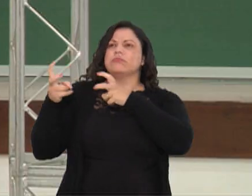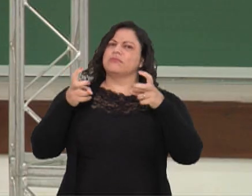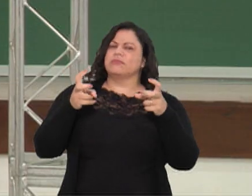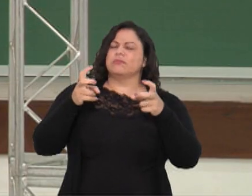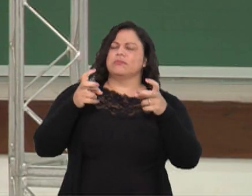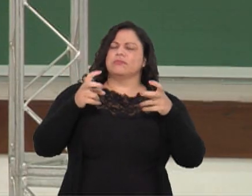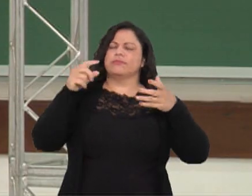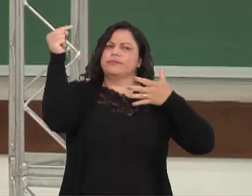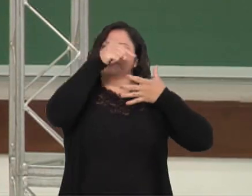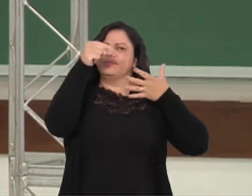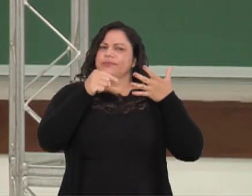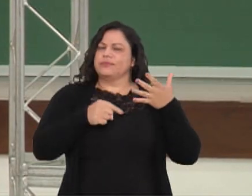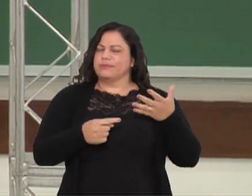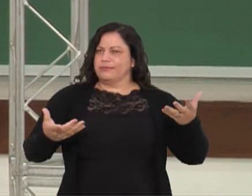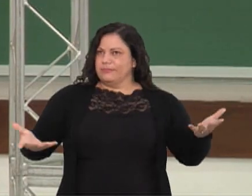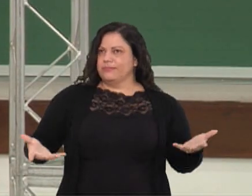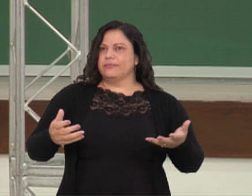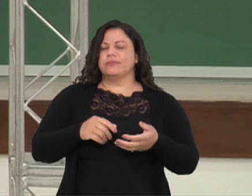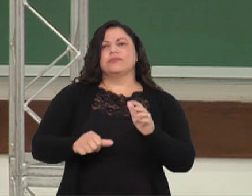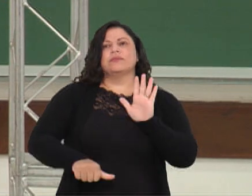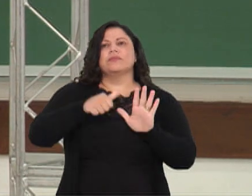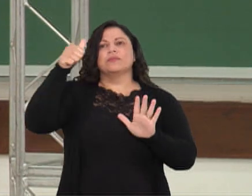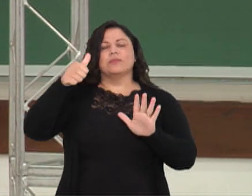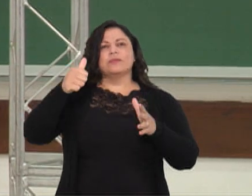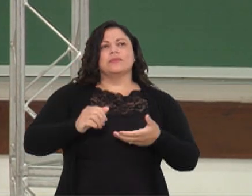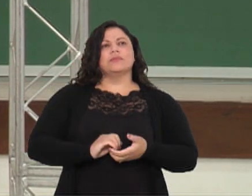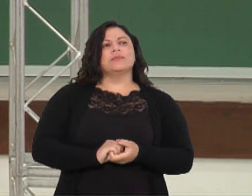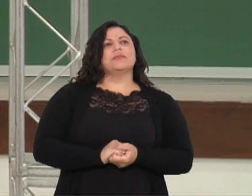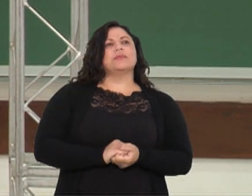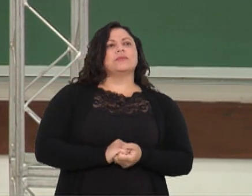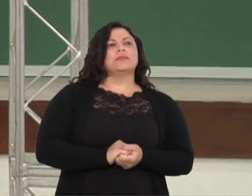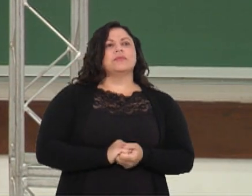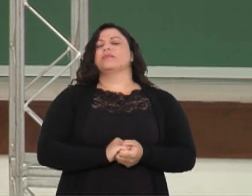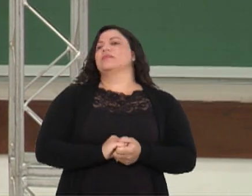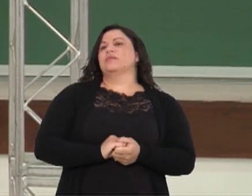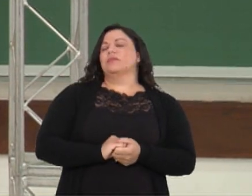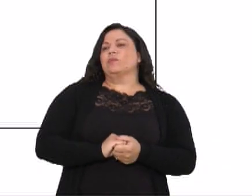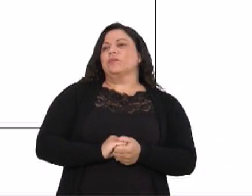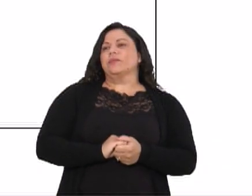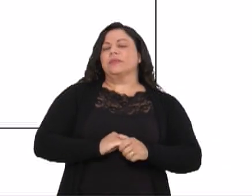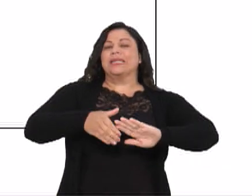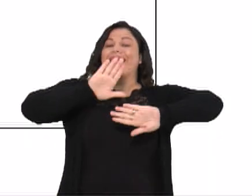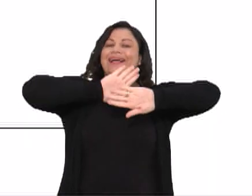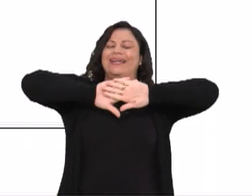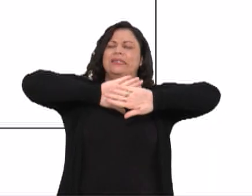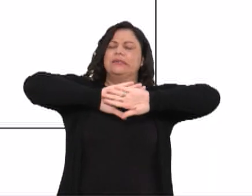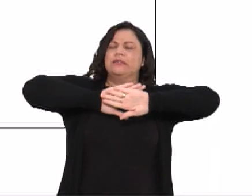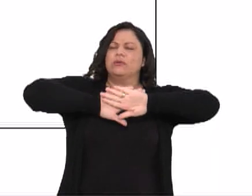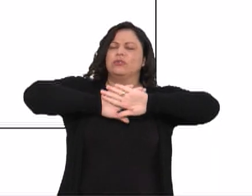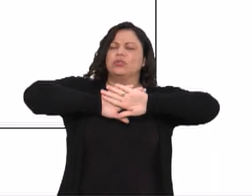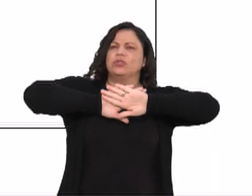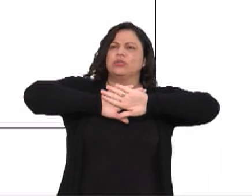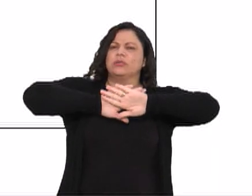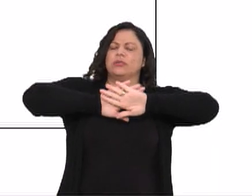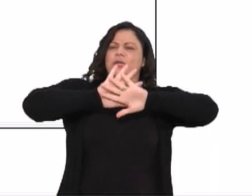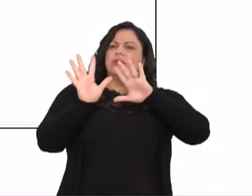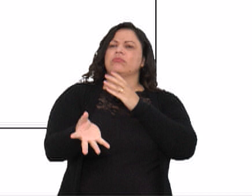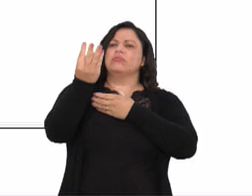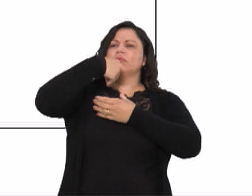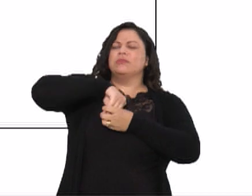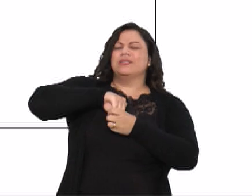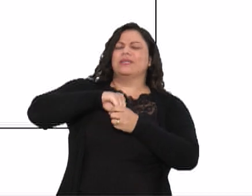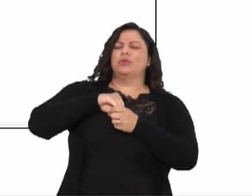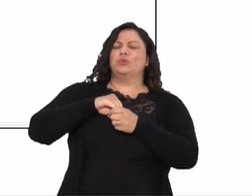desses itens. Primeiro, a ideologia na parte naturalização.